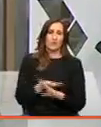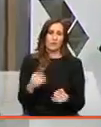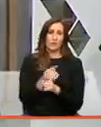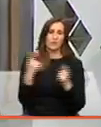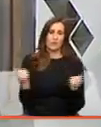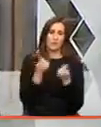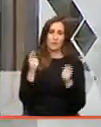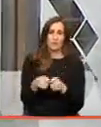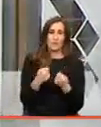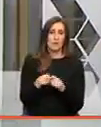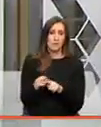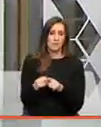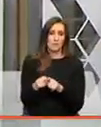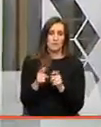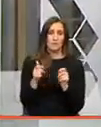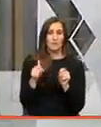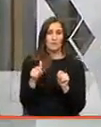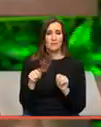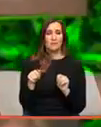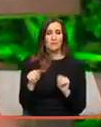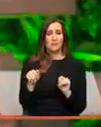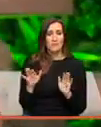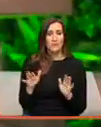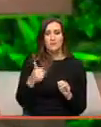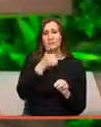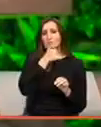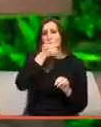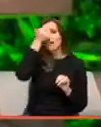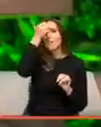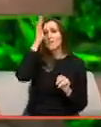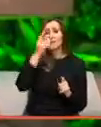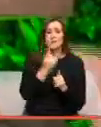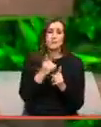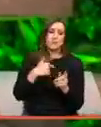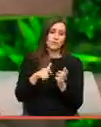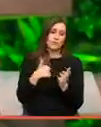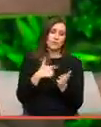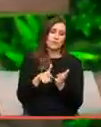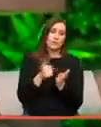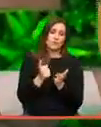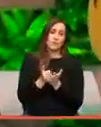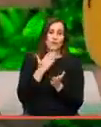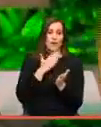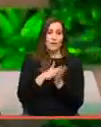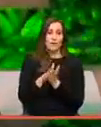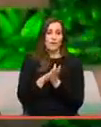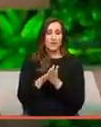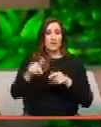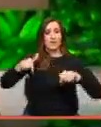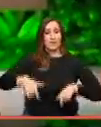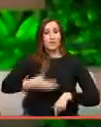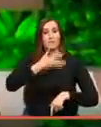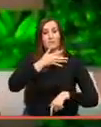promoção refletir político cruzense estejam à vontade porque eu vou sempre usar esta esta tribuna